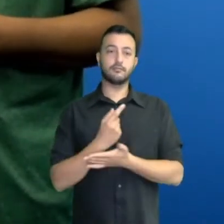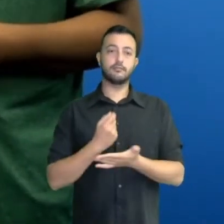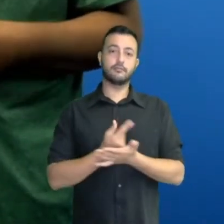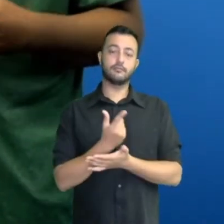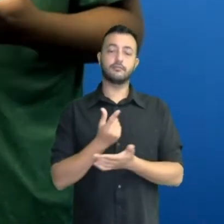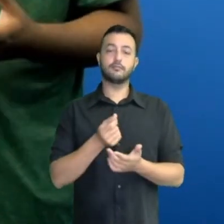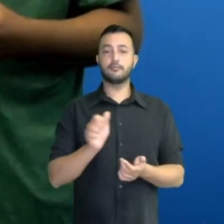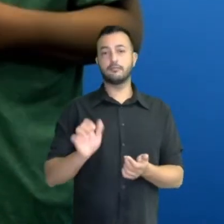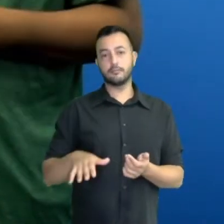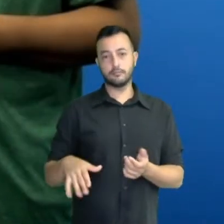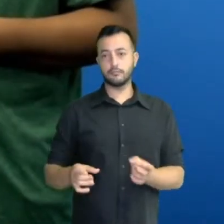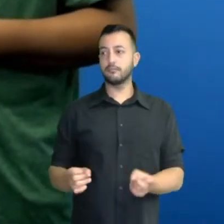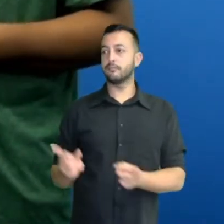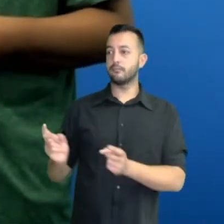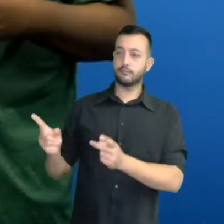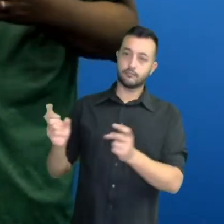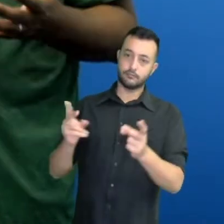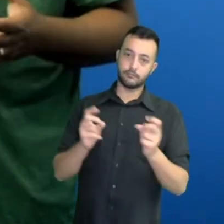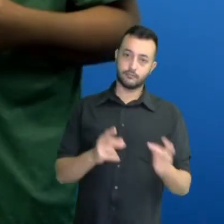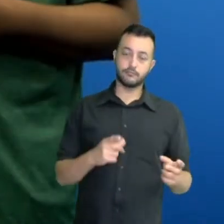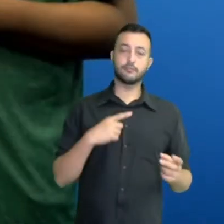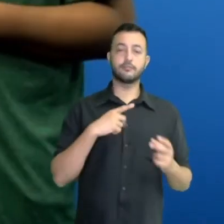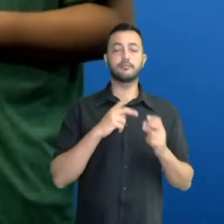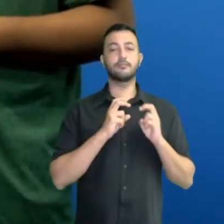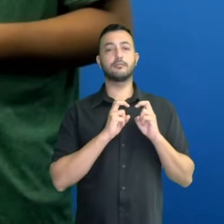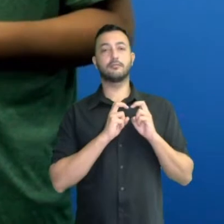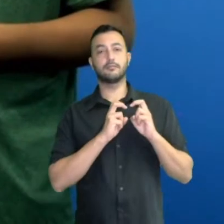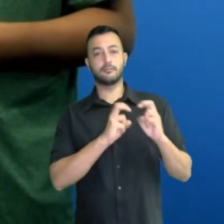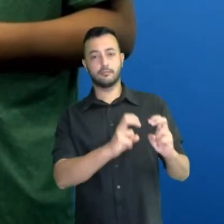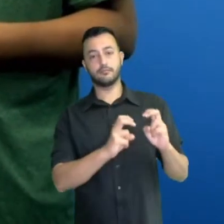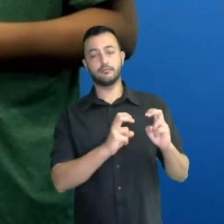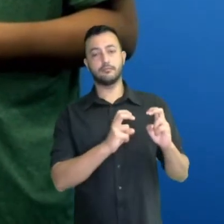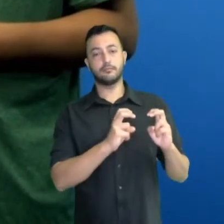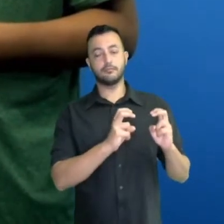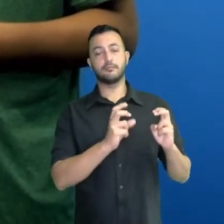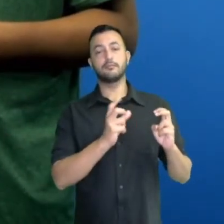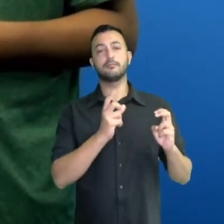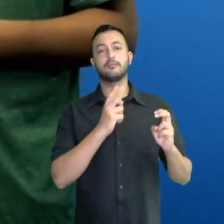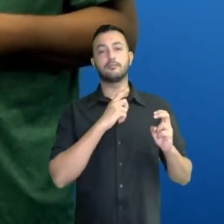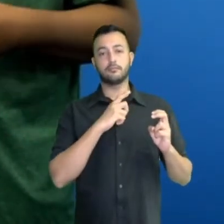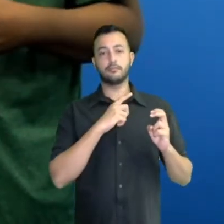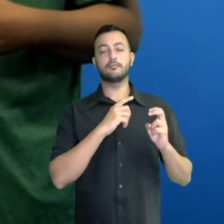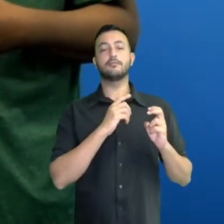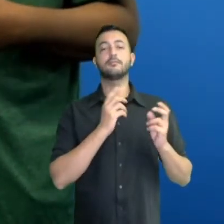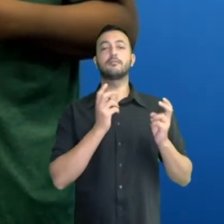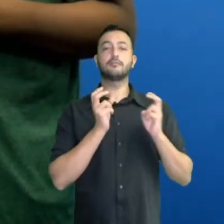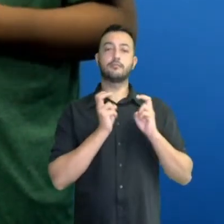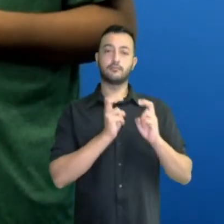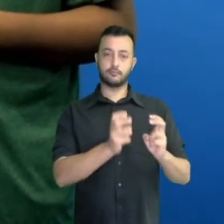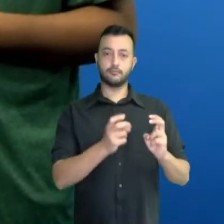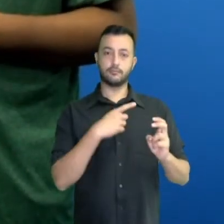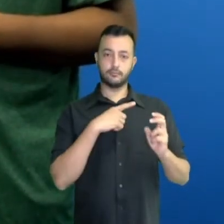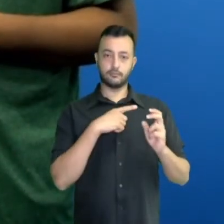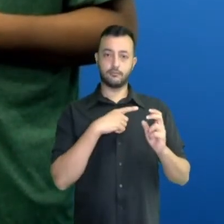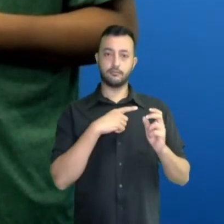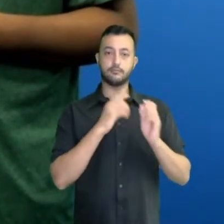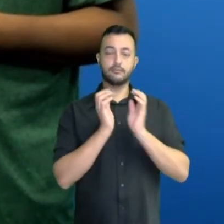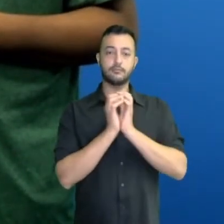barato, repassar aqui nos ambulantes, no metrô, quem vai utiliza o metrô que